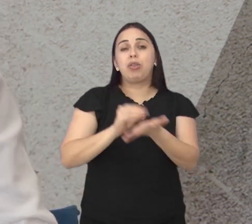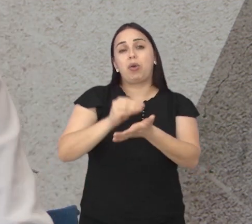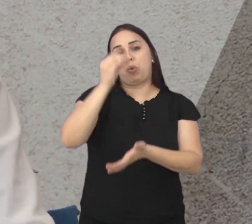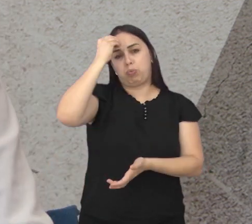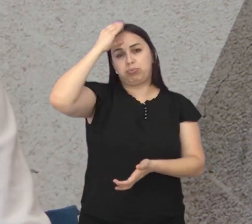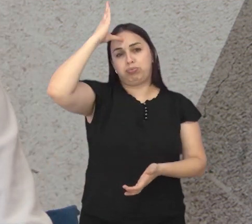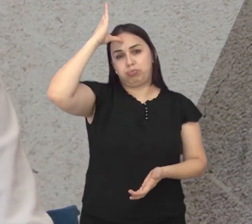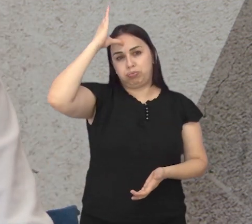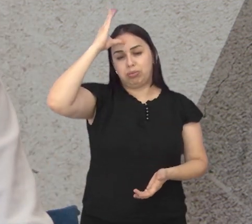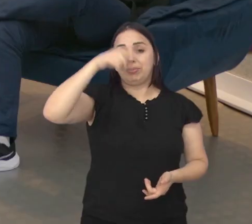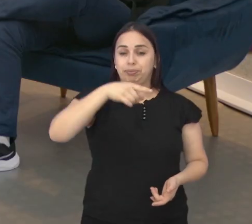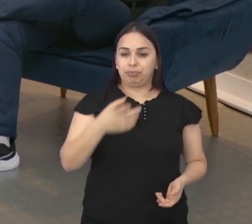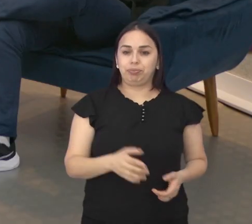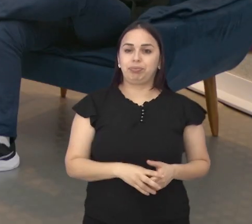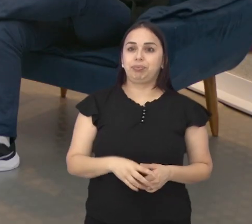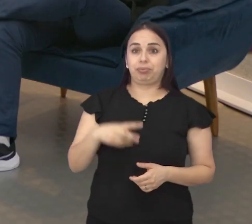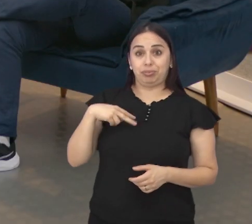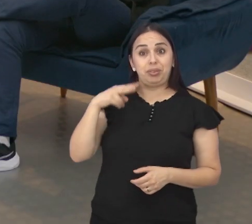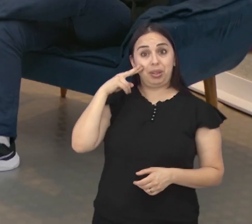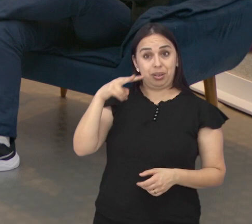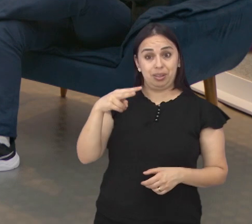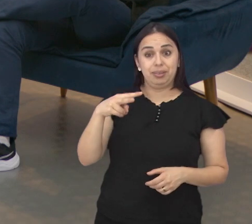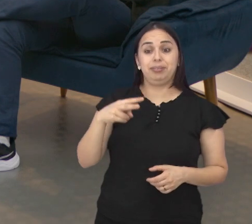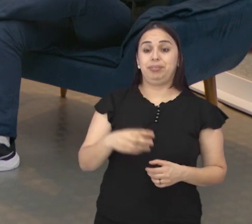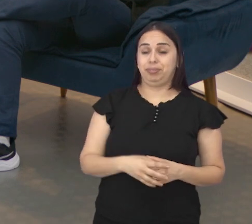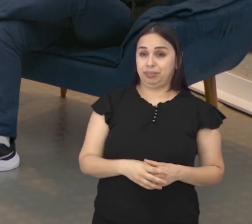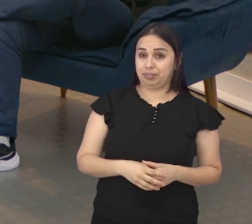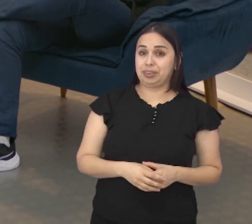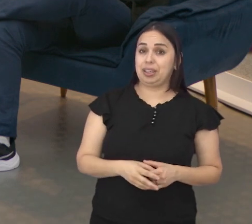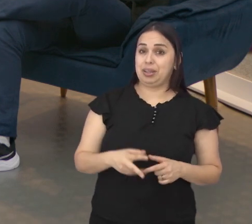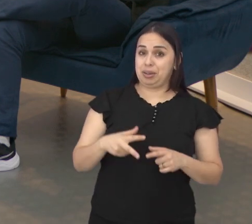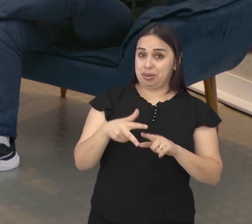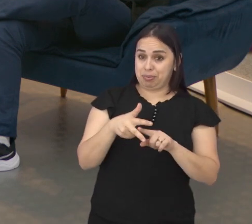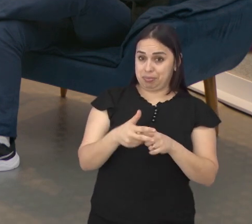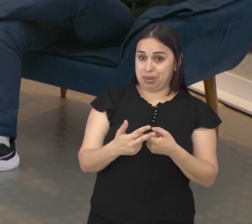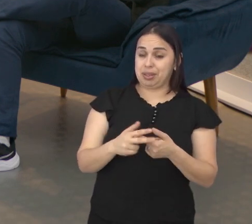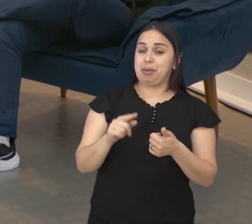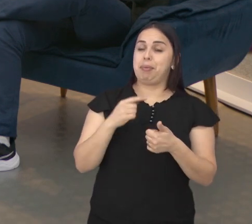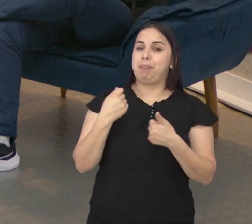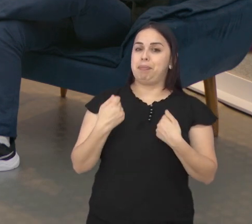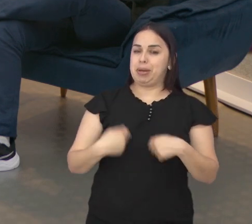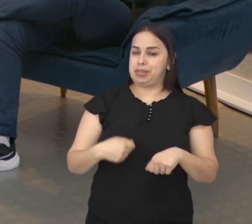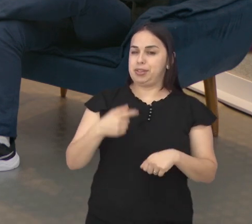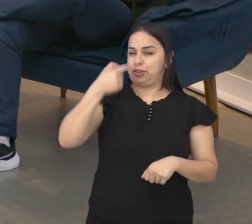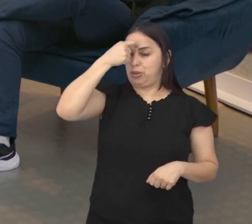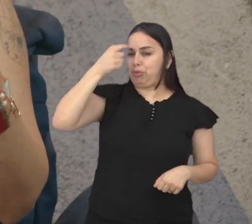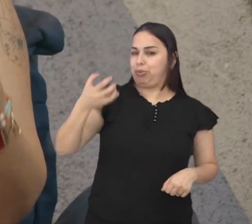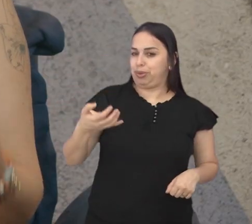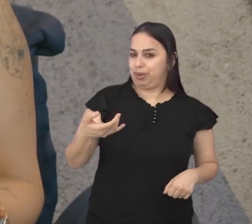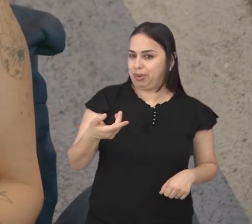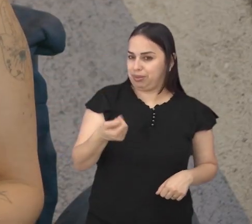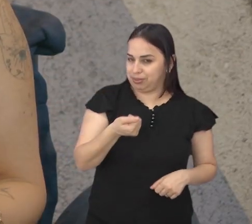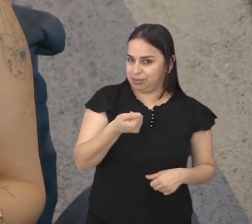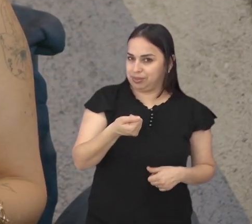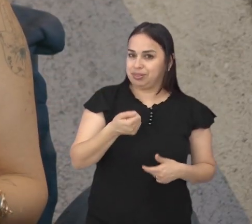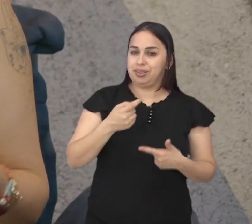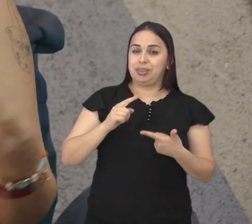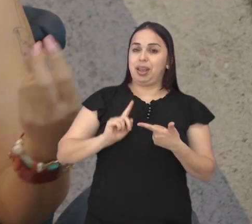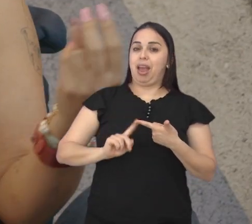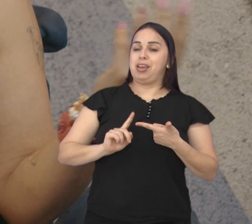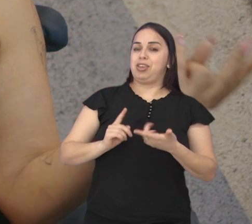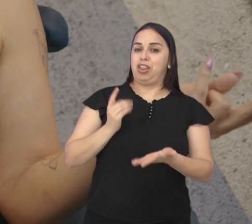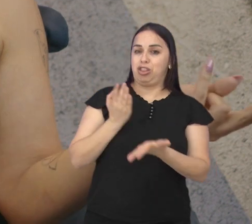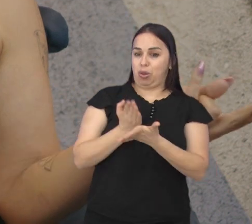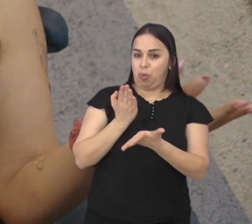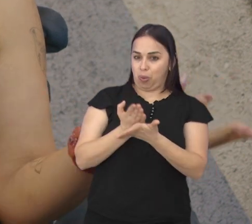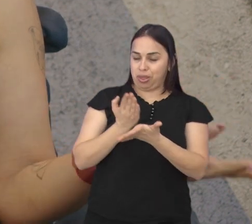de conhecimento. A gente já viu que o mecânico ele tem que ter o dom,